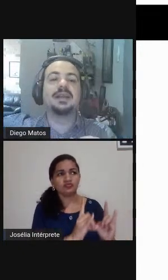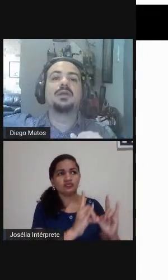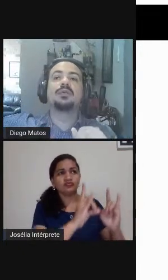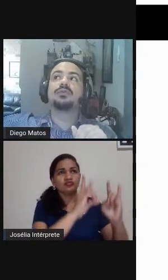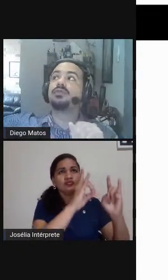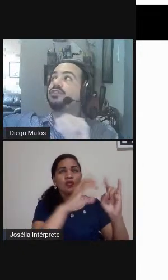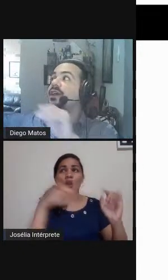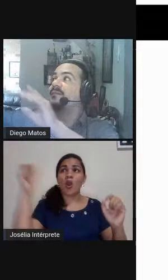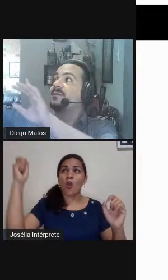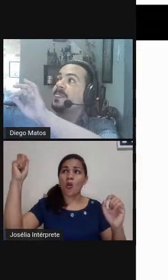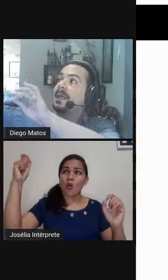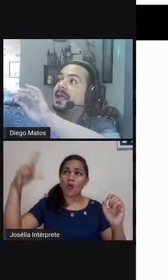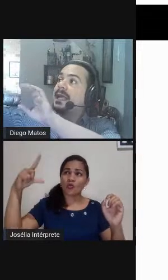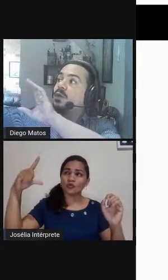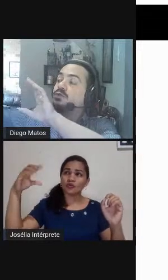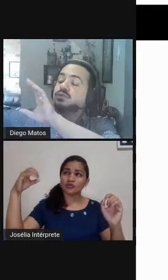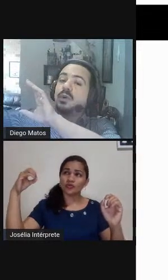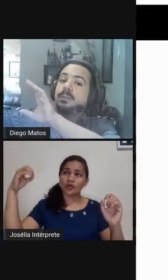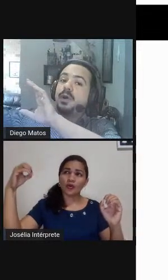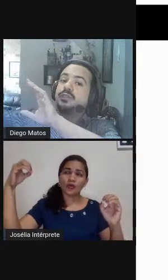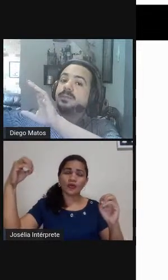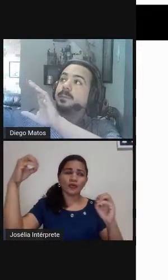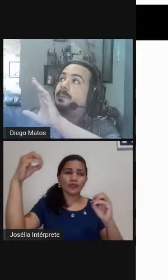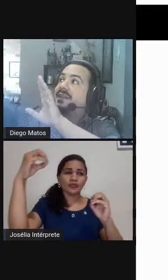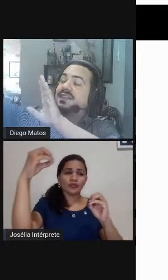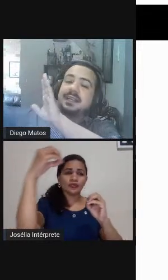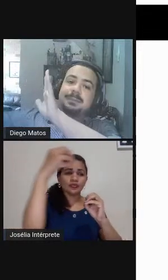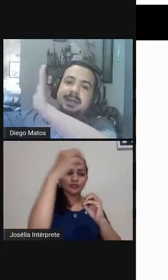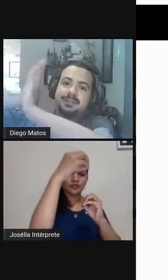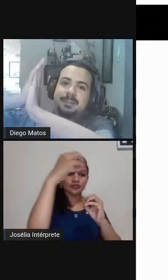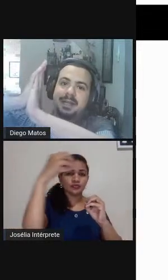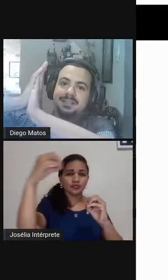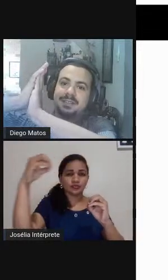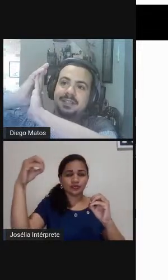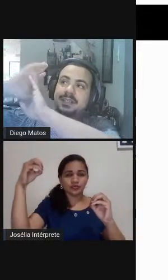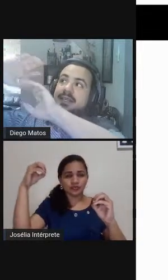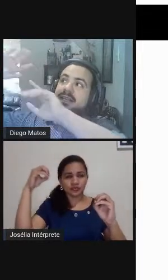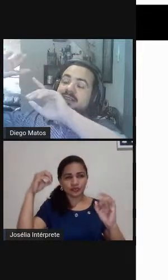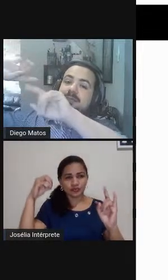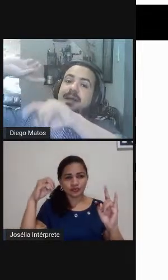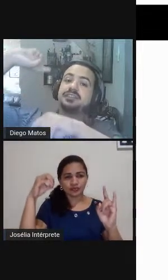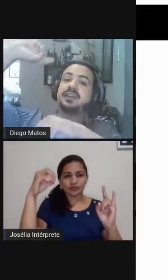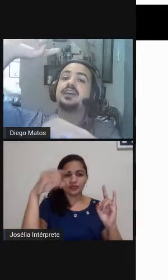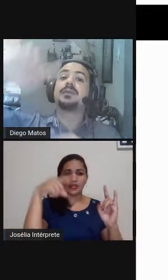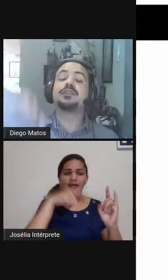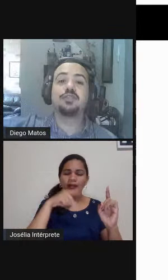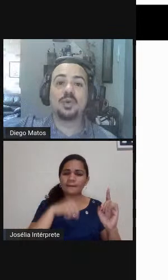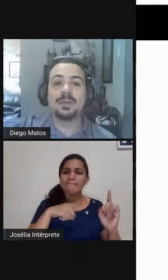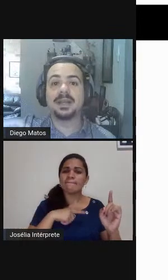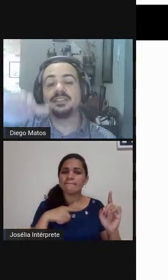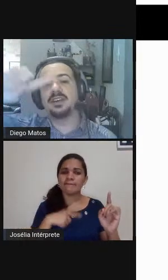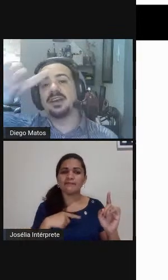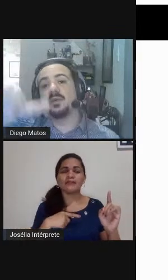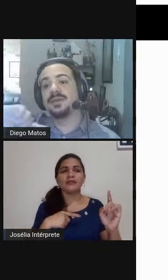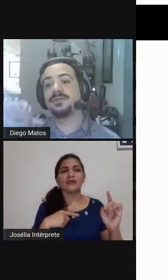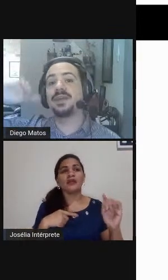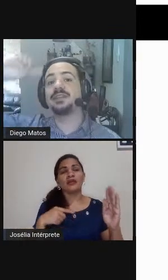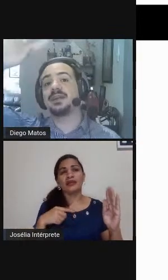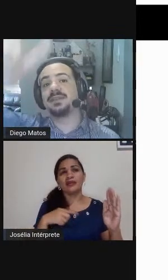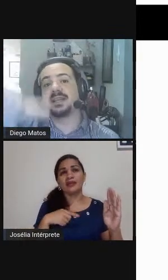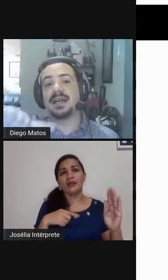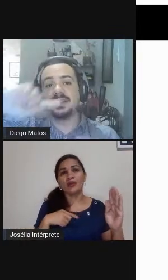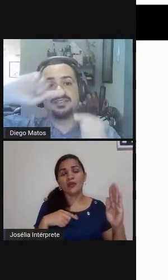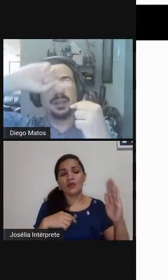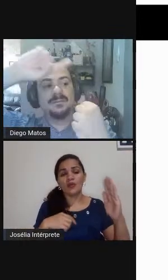hora que tiver passando ali ao longo do dia o sol pode passar ali pelas paz e essas partes geraram uma sombra e